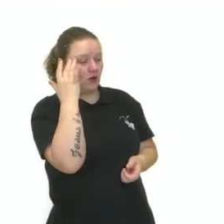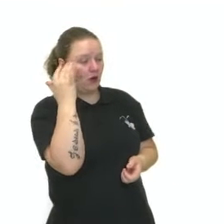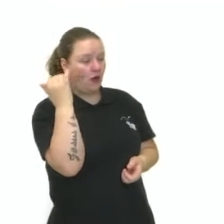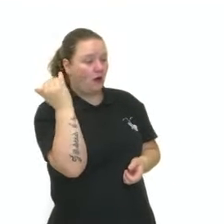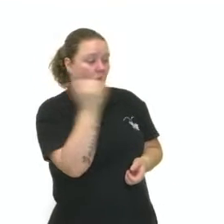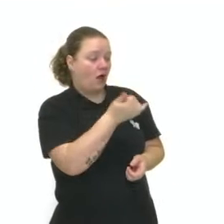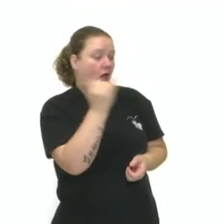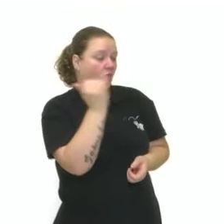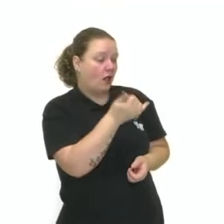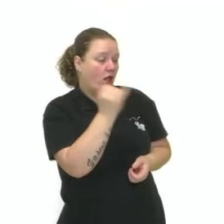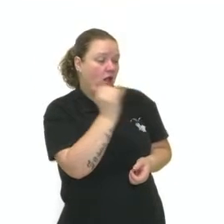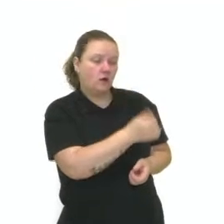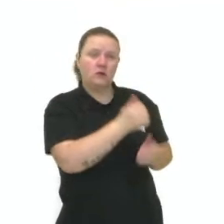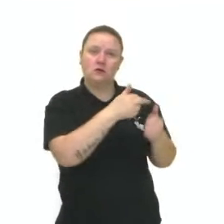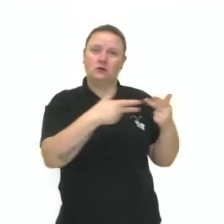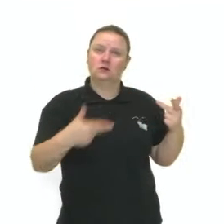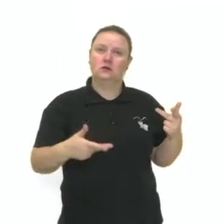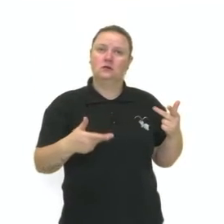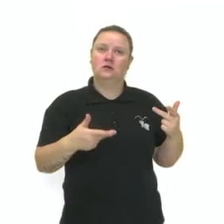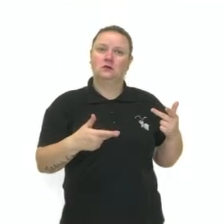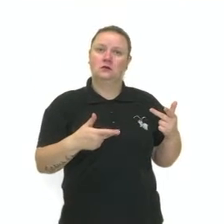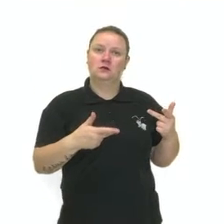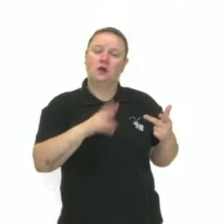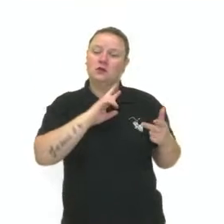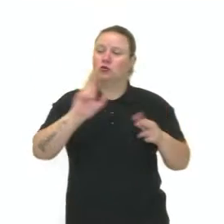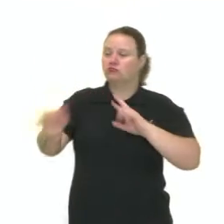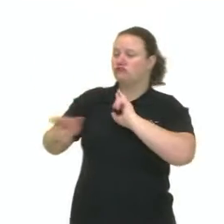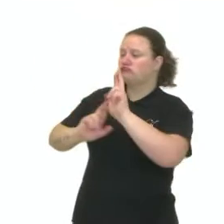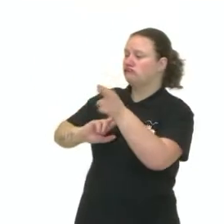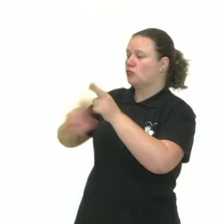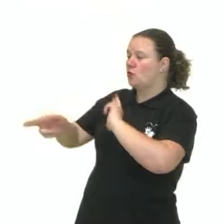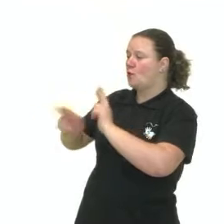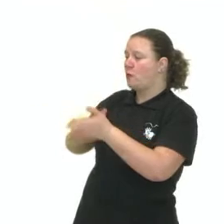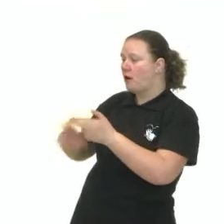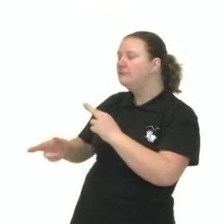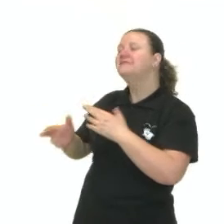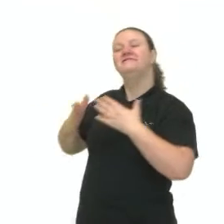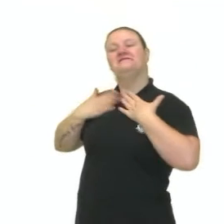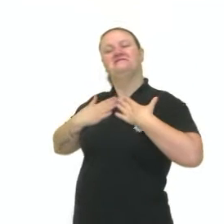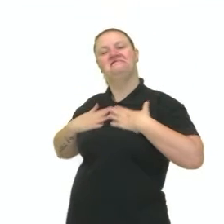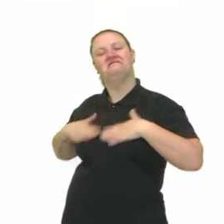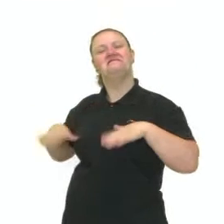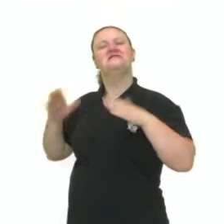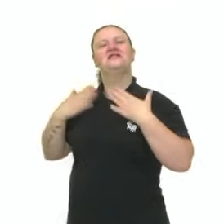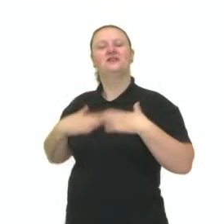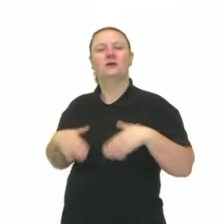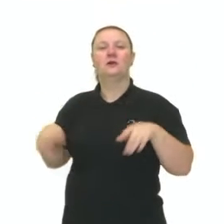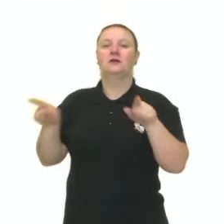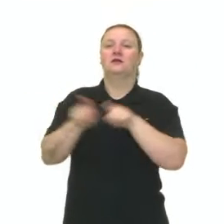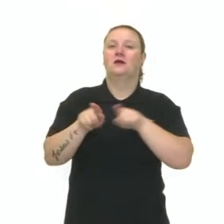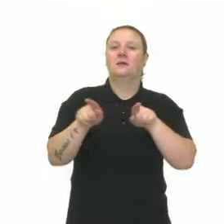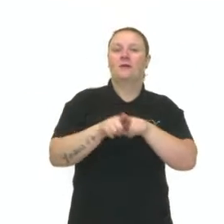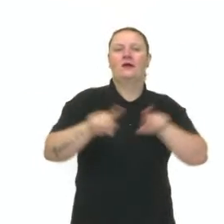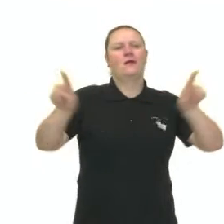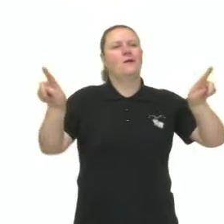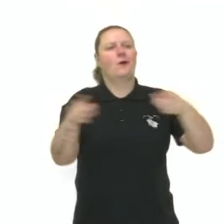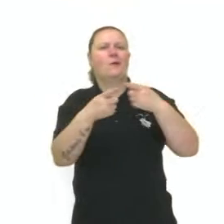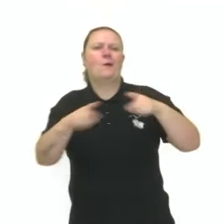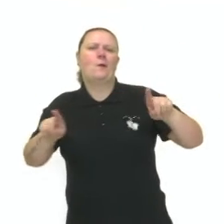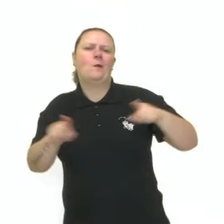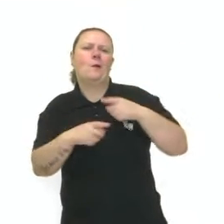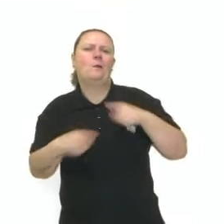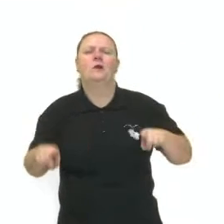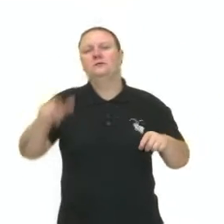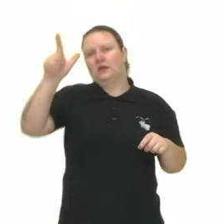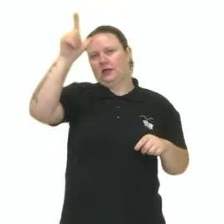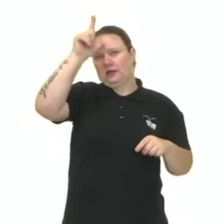pilhérias, ele respondia com 3 e 4 e depois ia ouvir os trechos de música alemã que Dona Amélia tocava muito